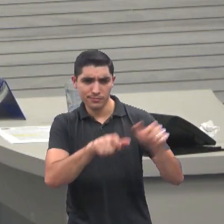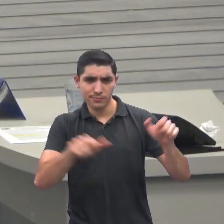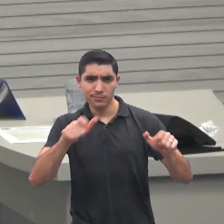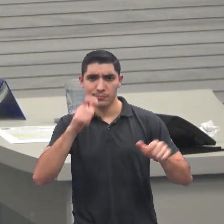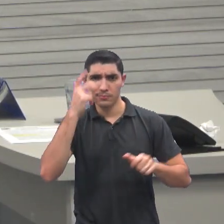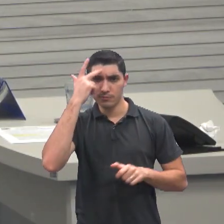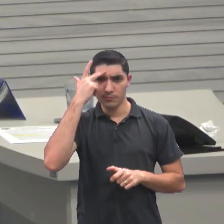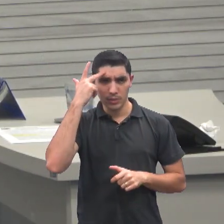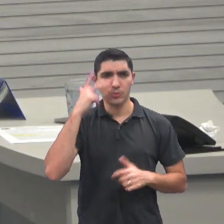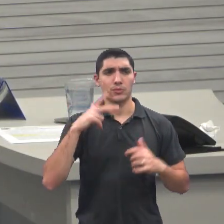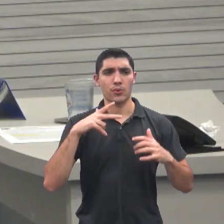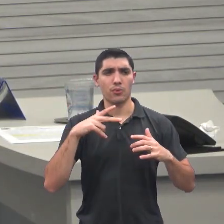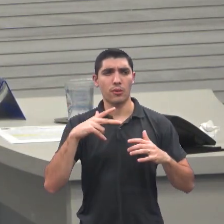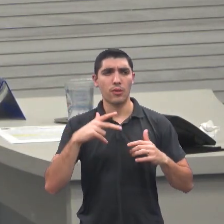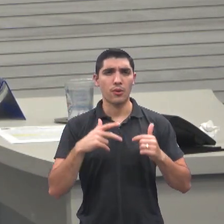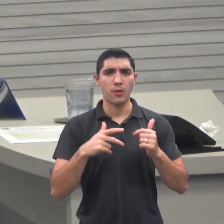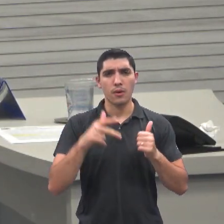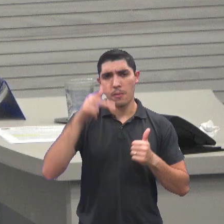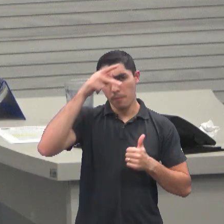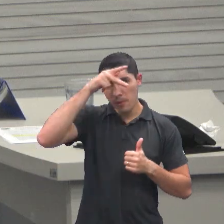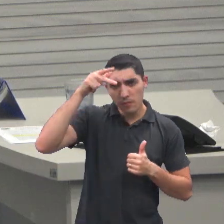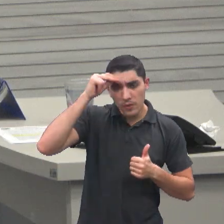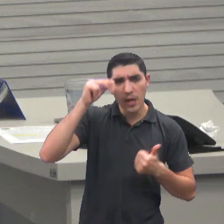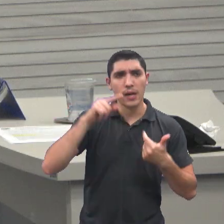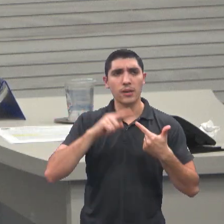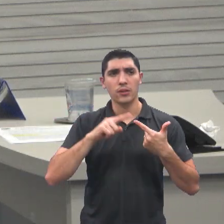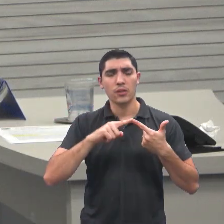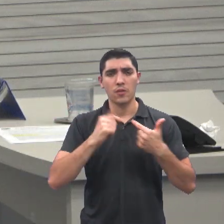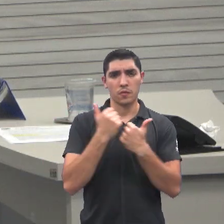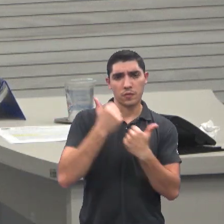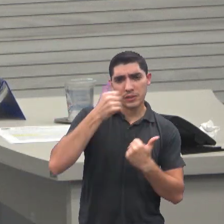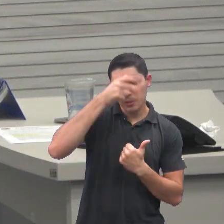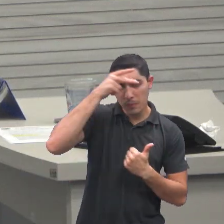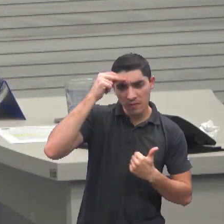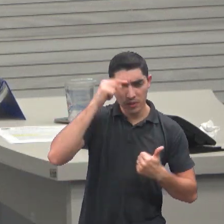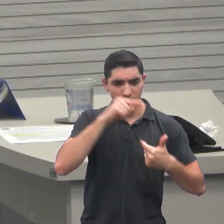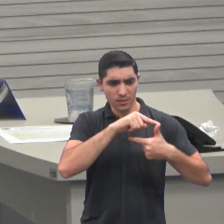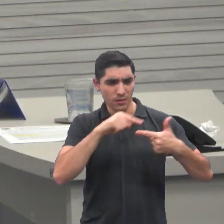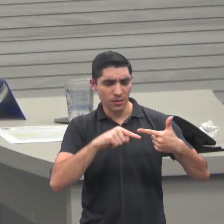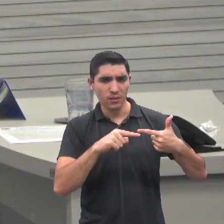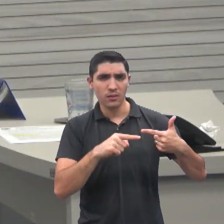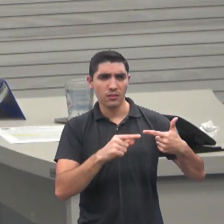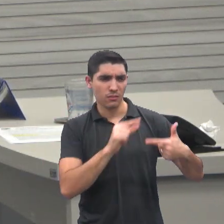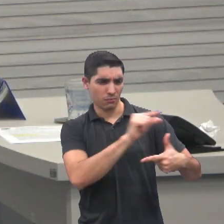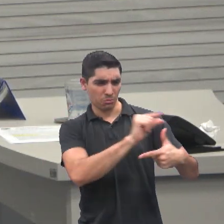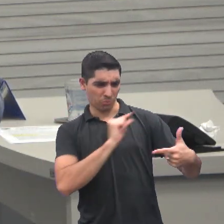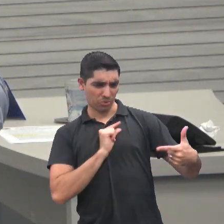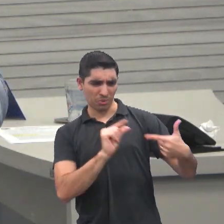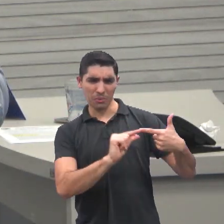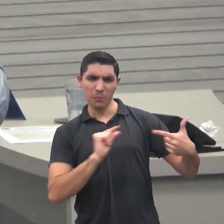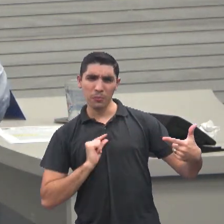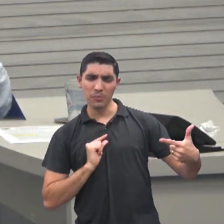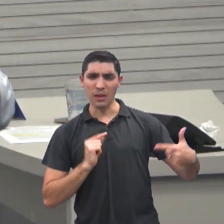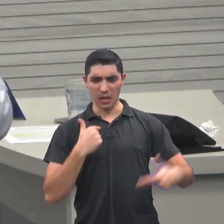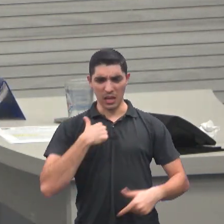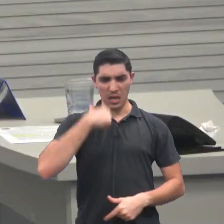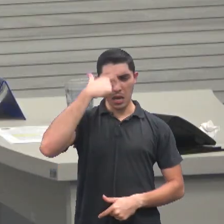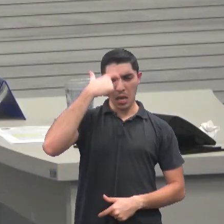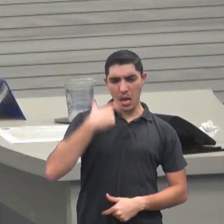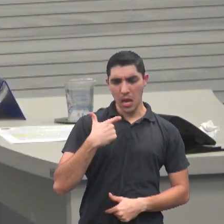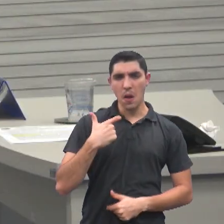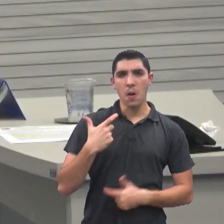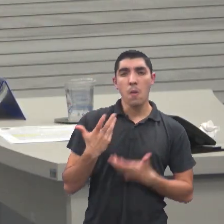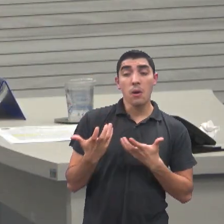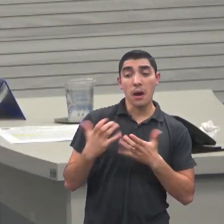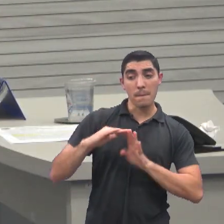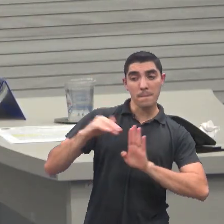ambos, tanto de prefeito como de vice, por estar fazendo politicagem aqui. Já tinha-se uma intenção, não